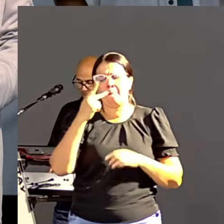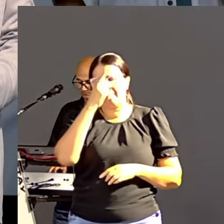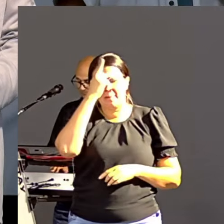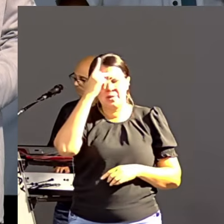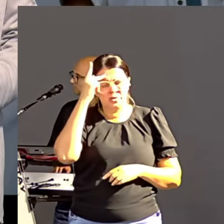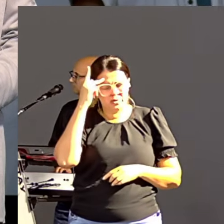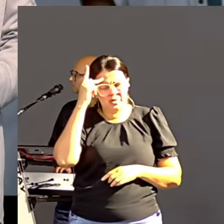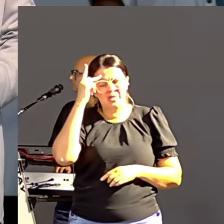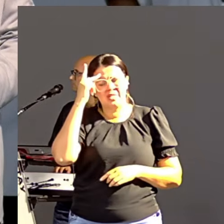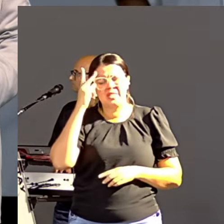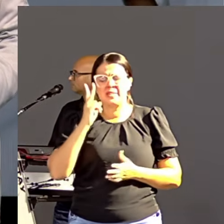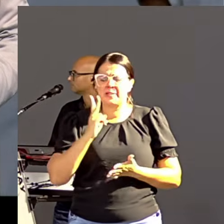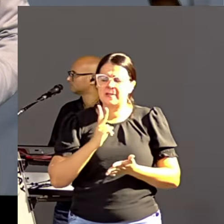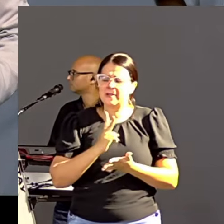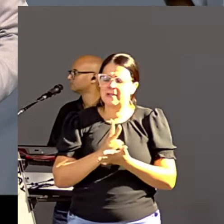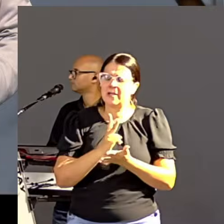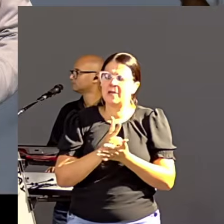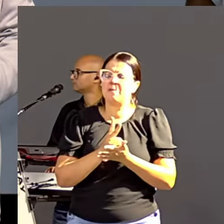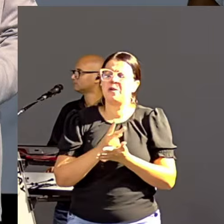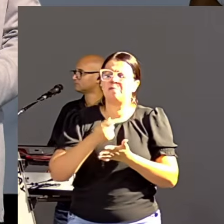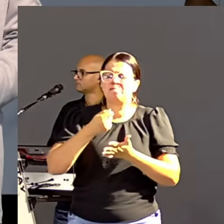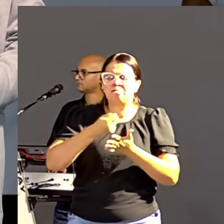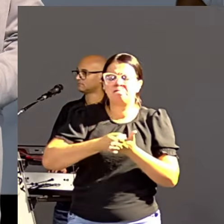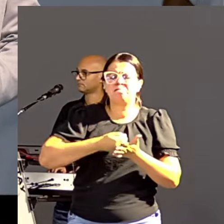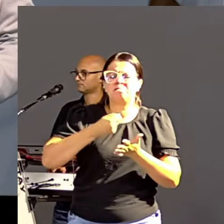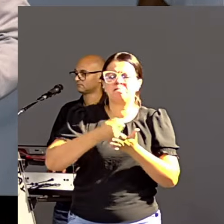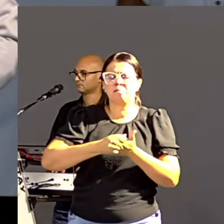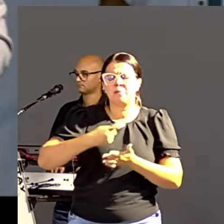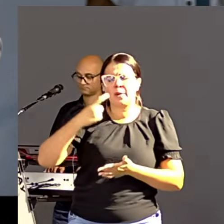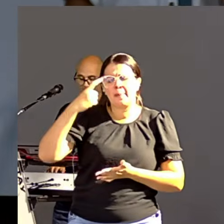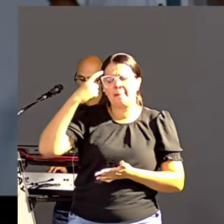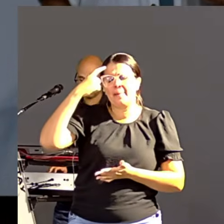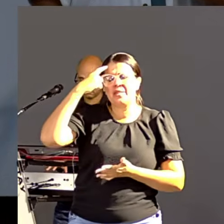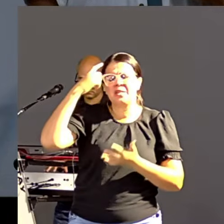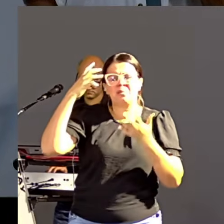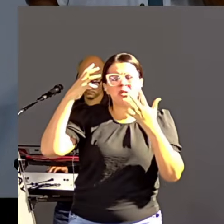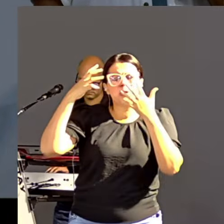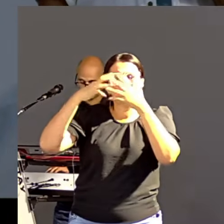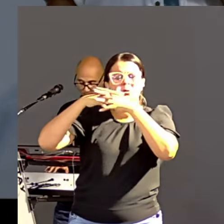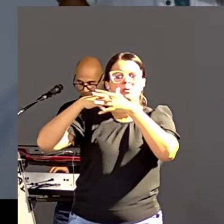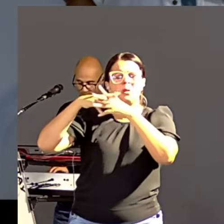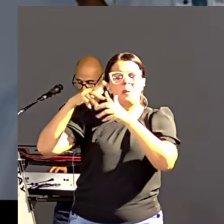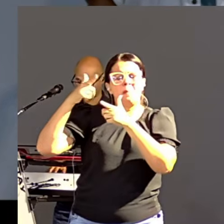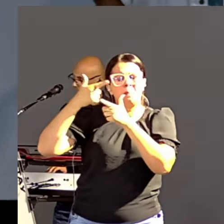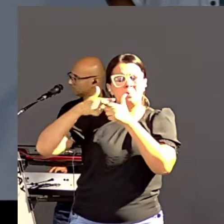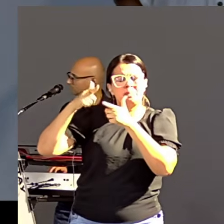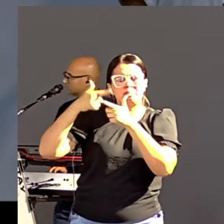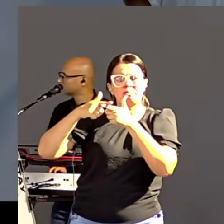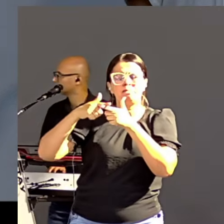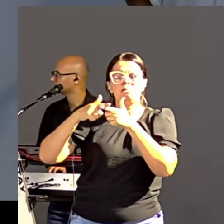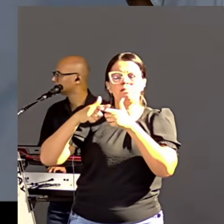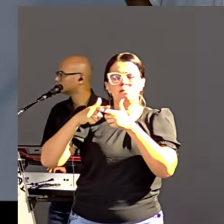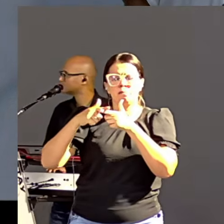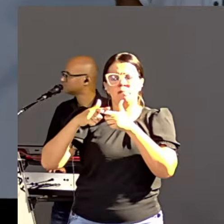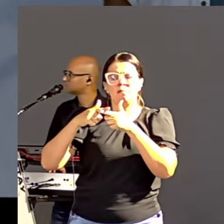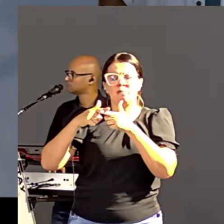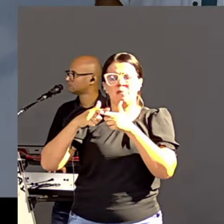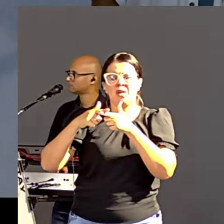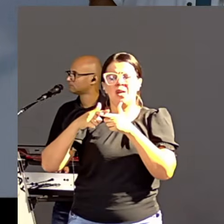Deus, constantemente com pensamentos intrusivos e estranhos.